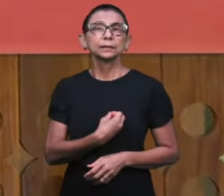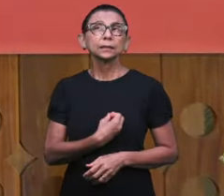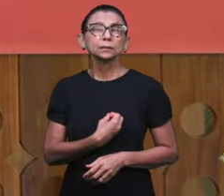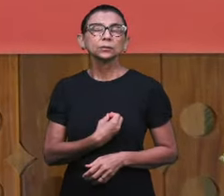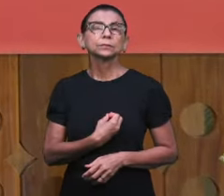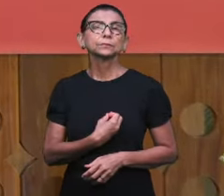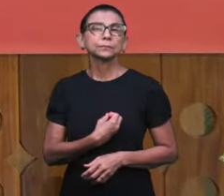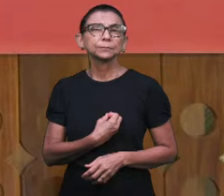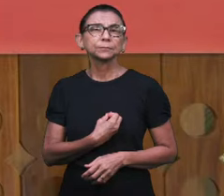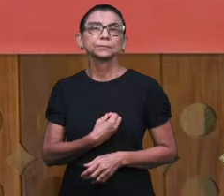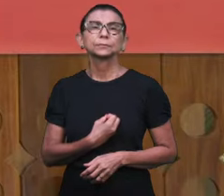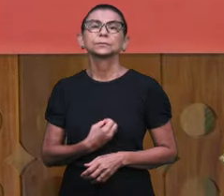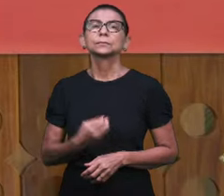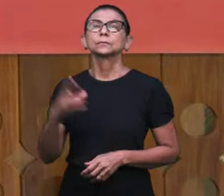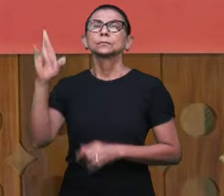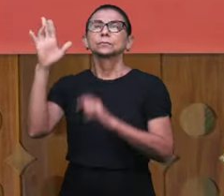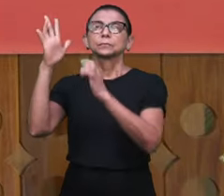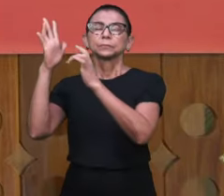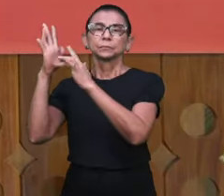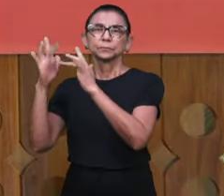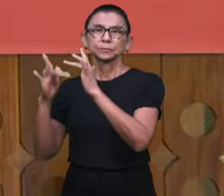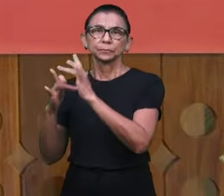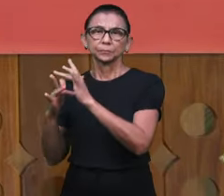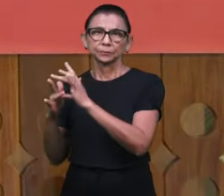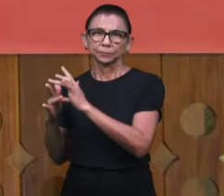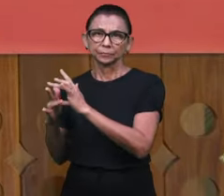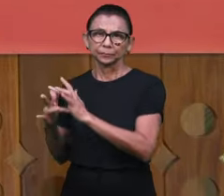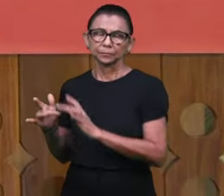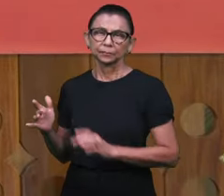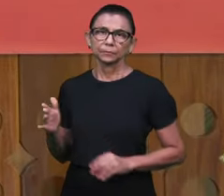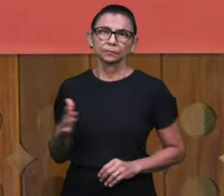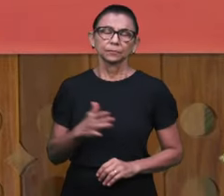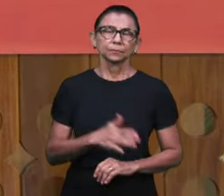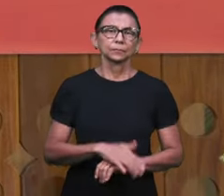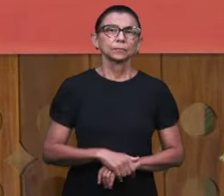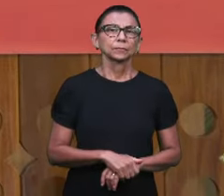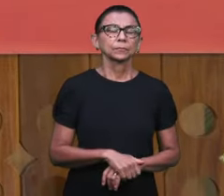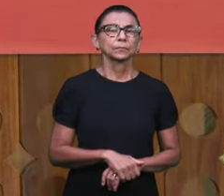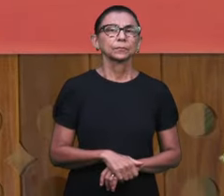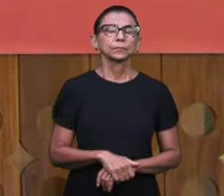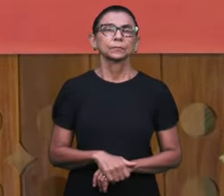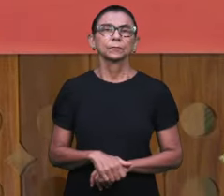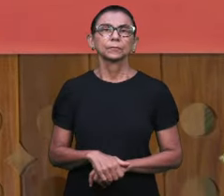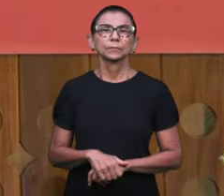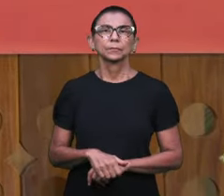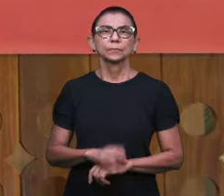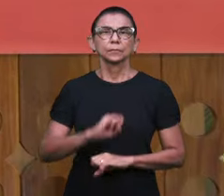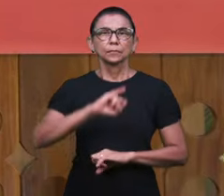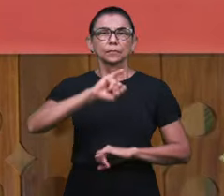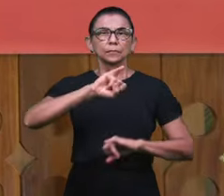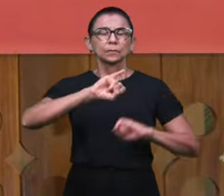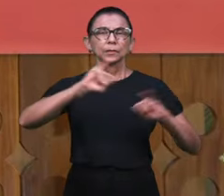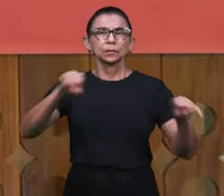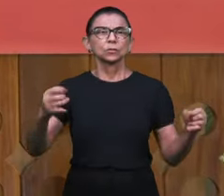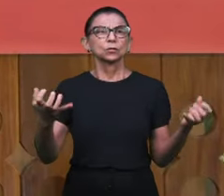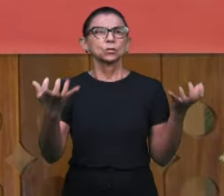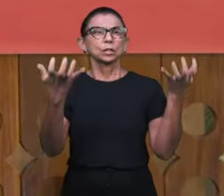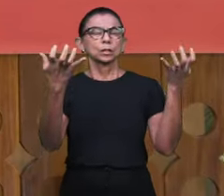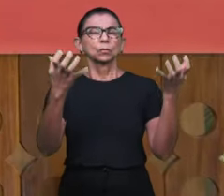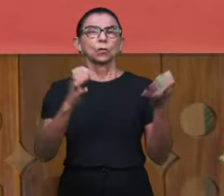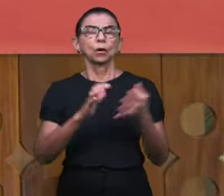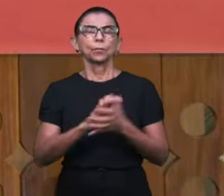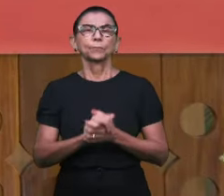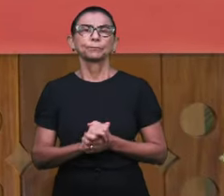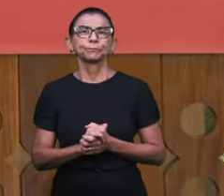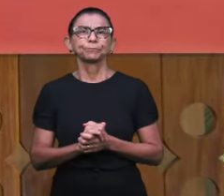Josué chegou nos montes, nos muros de Jericó, ele viu um cidadão lá em cima. Ele